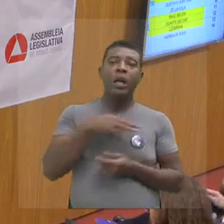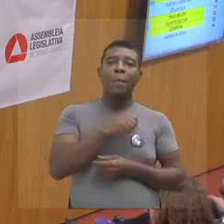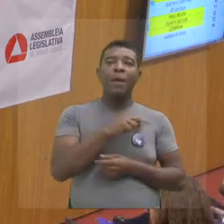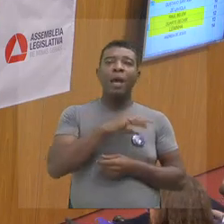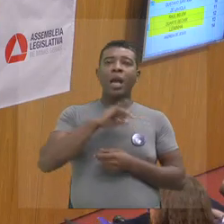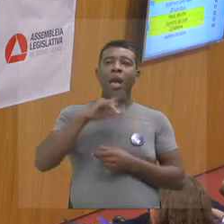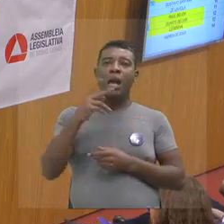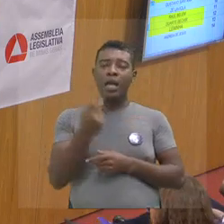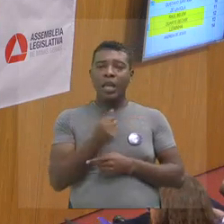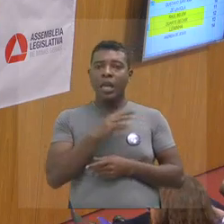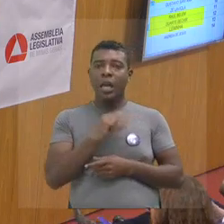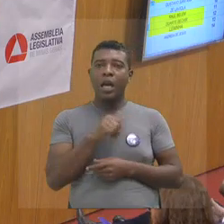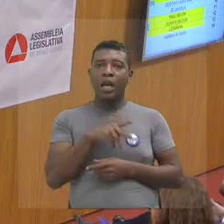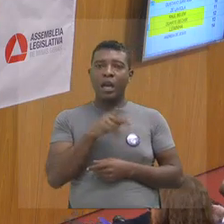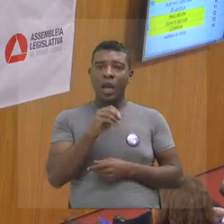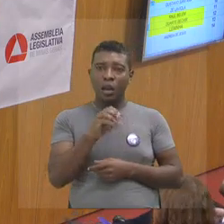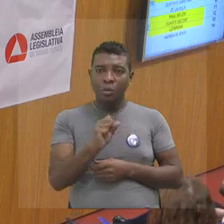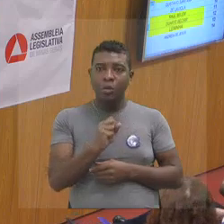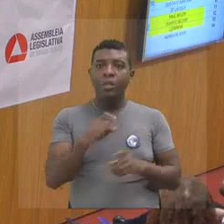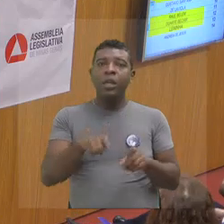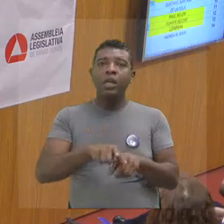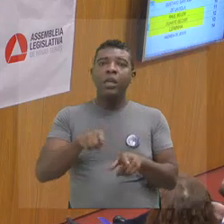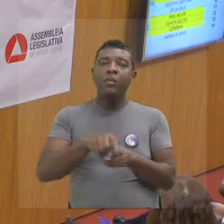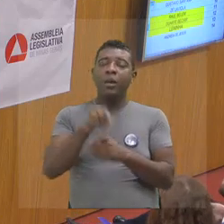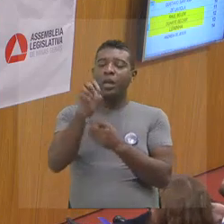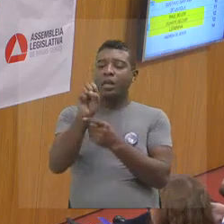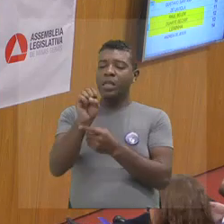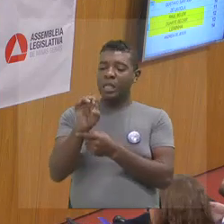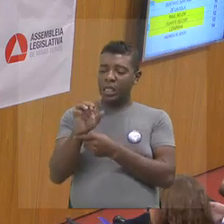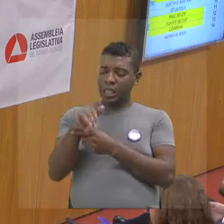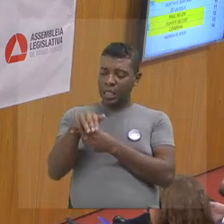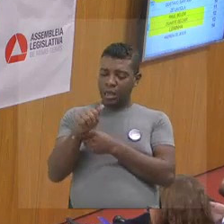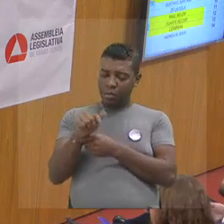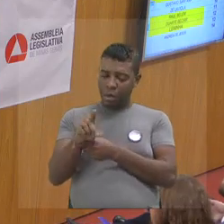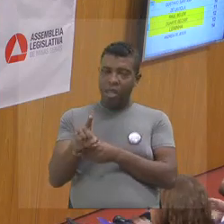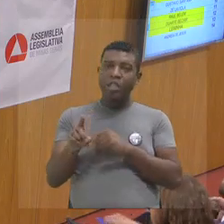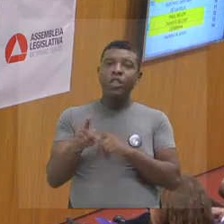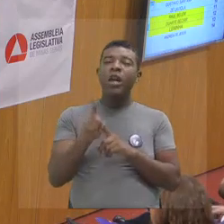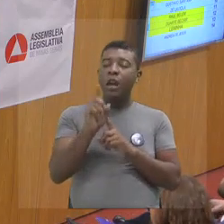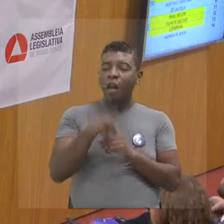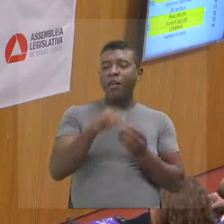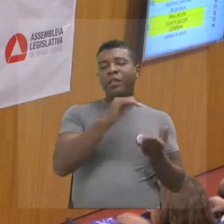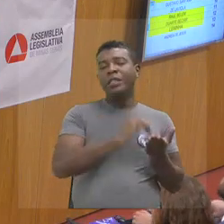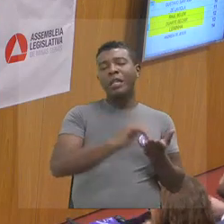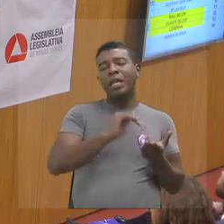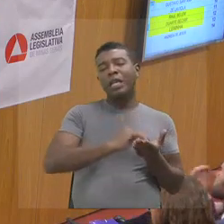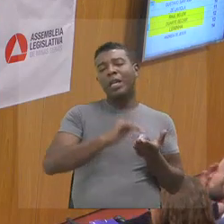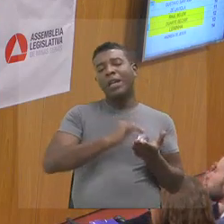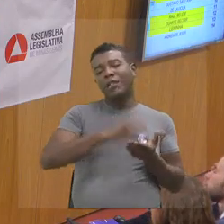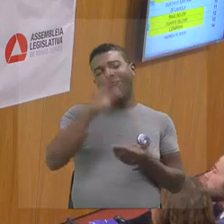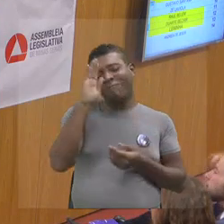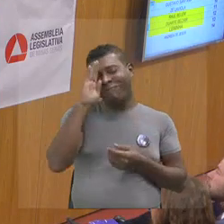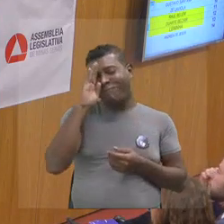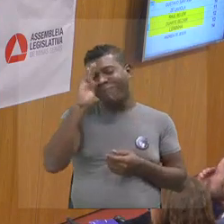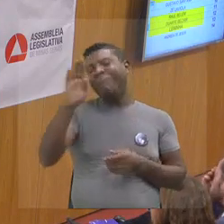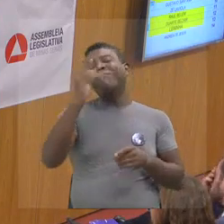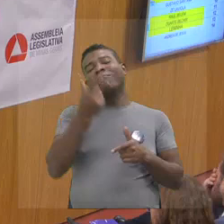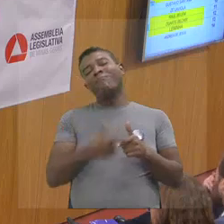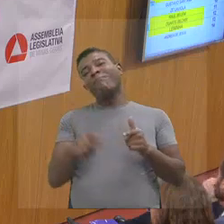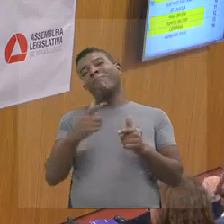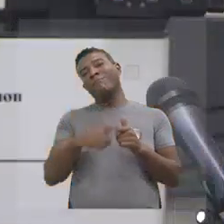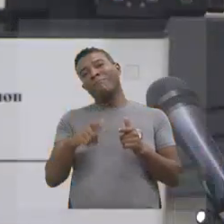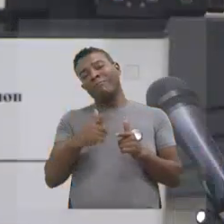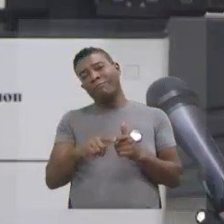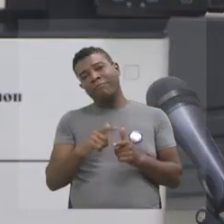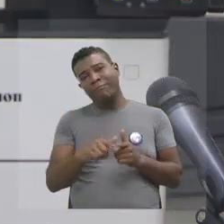e essa imagem Talvez seja uma das secretarias com maior complexidade do governo e o estado de